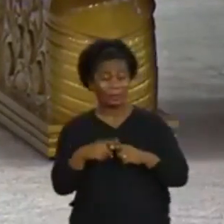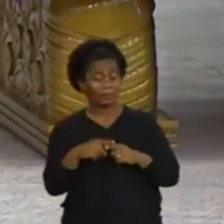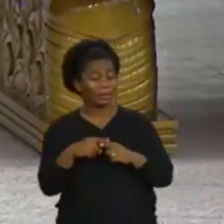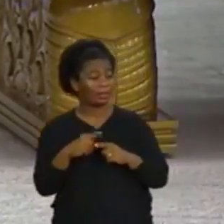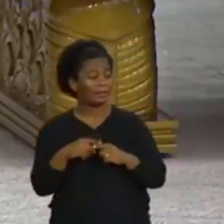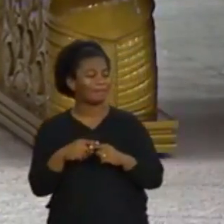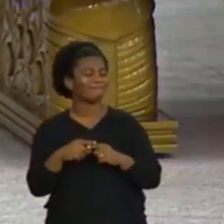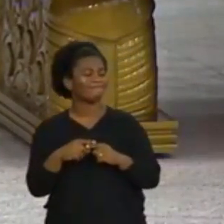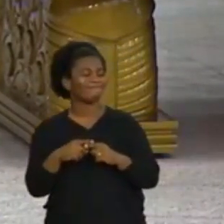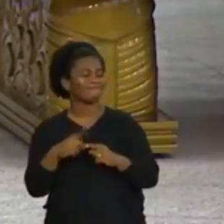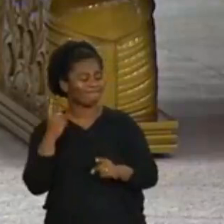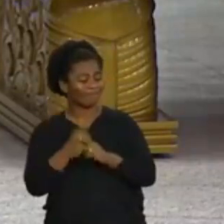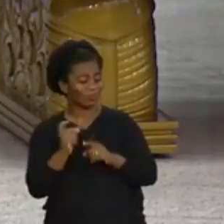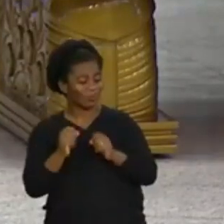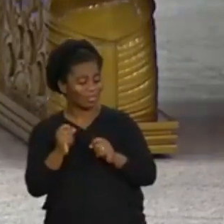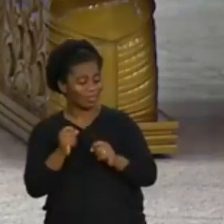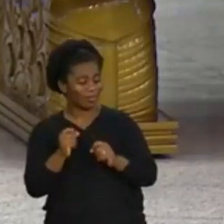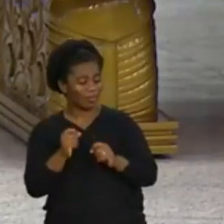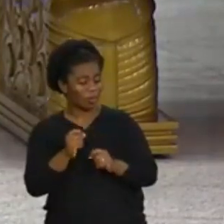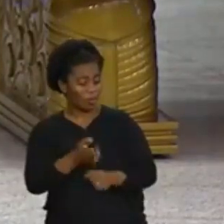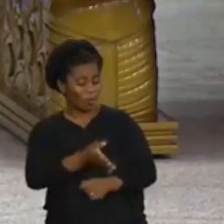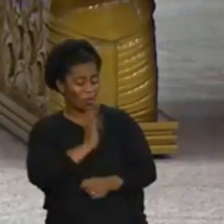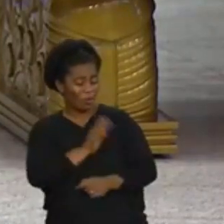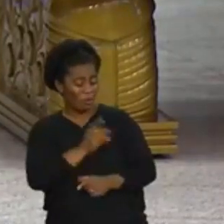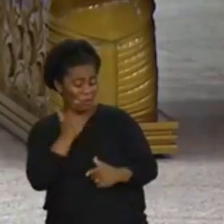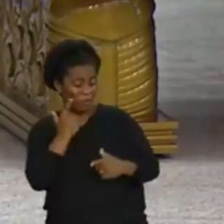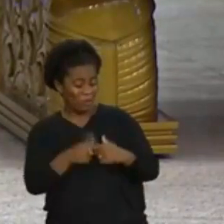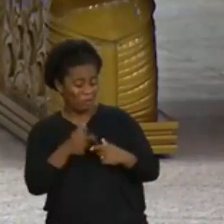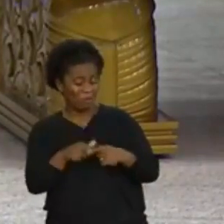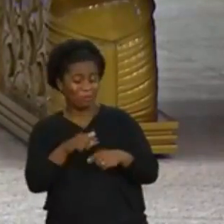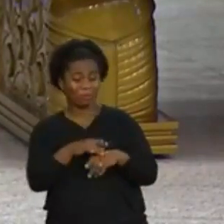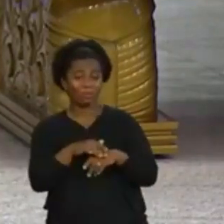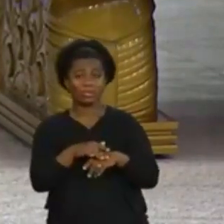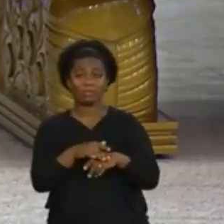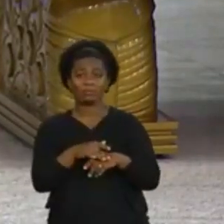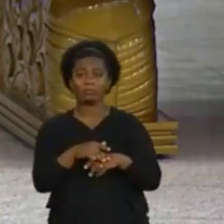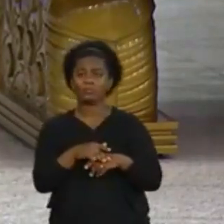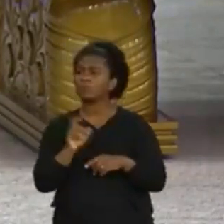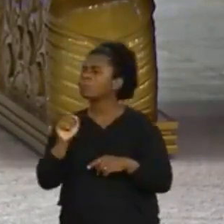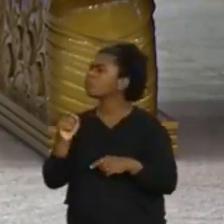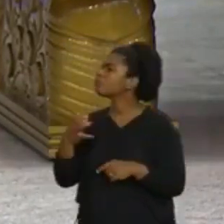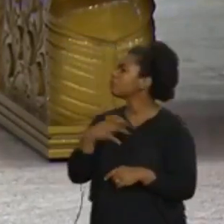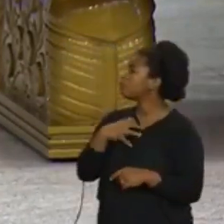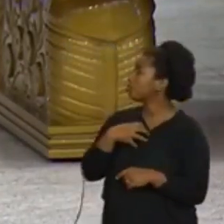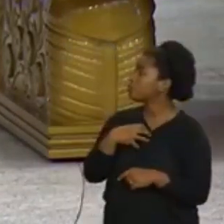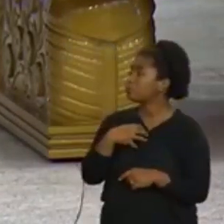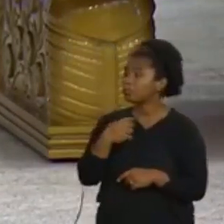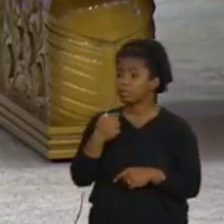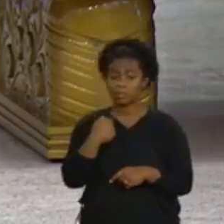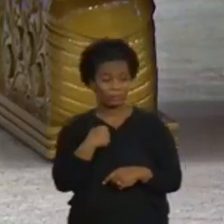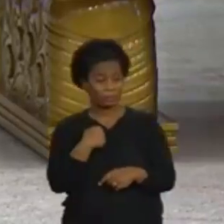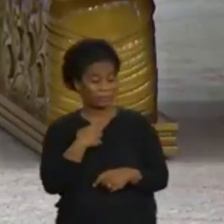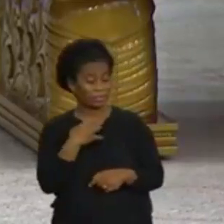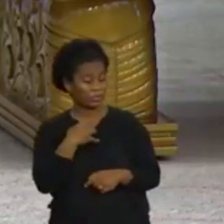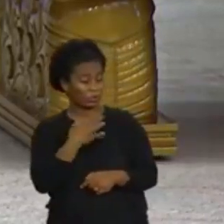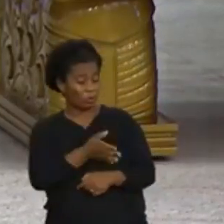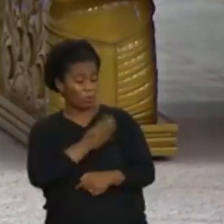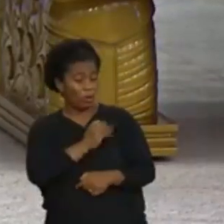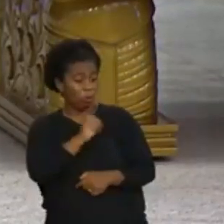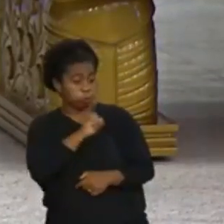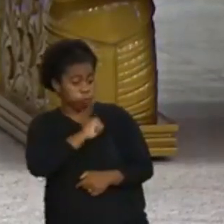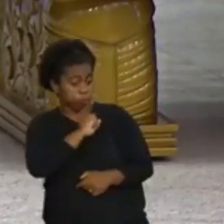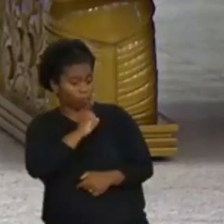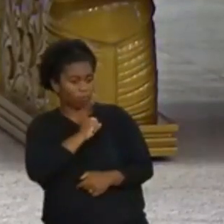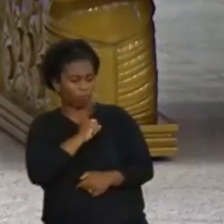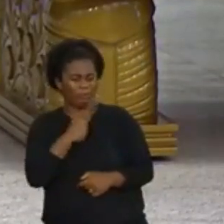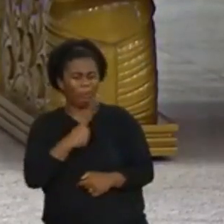ano? Um ano. E você sentiu o quê? Eu estava sentindo o coração acelerado, cansaço. E semana